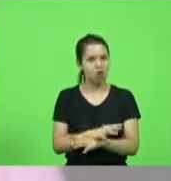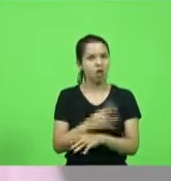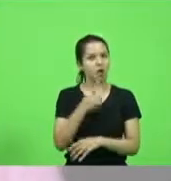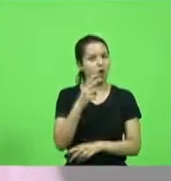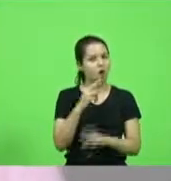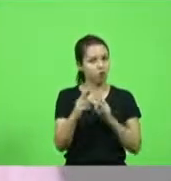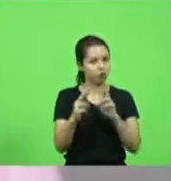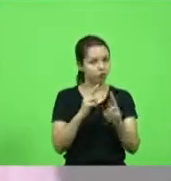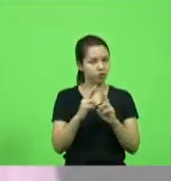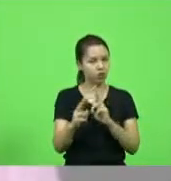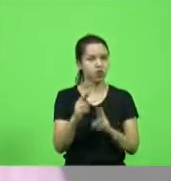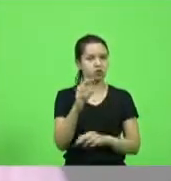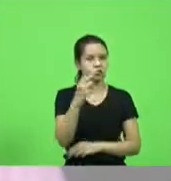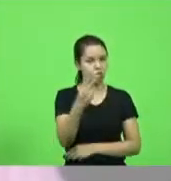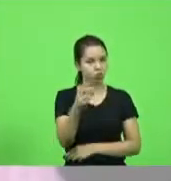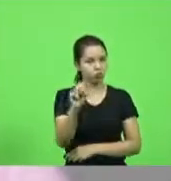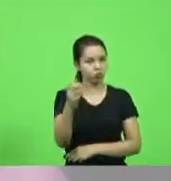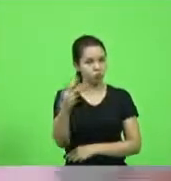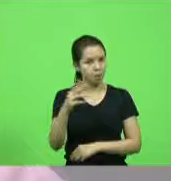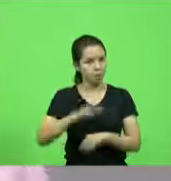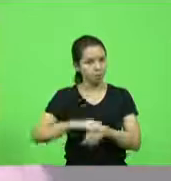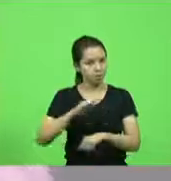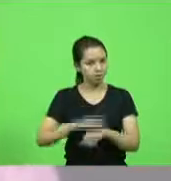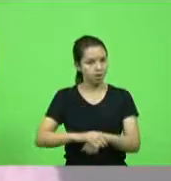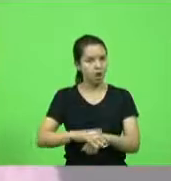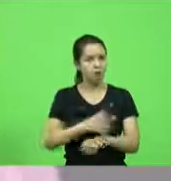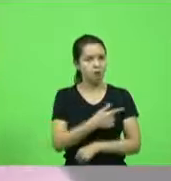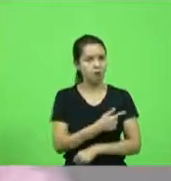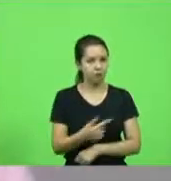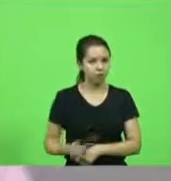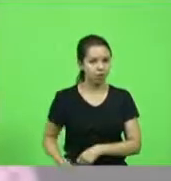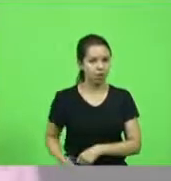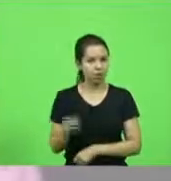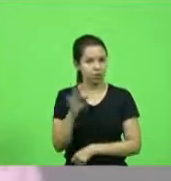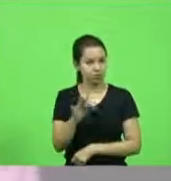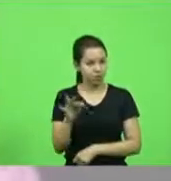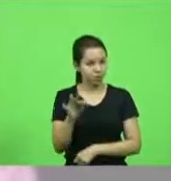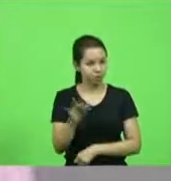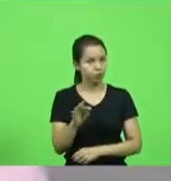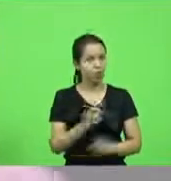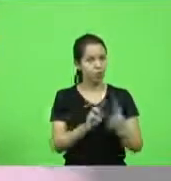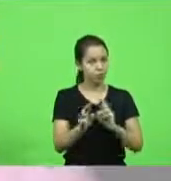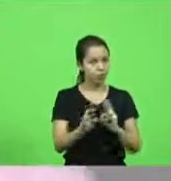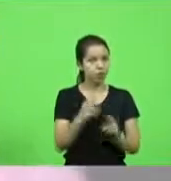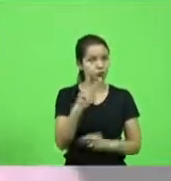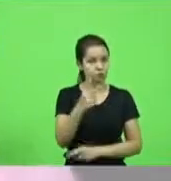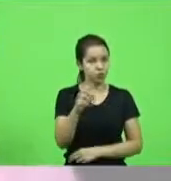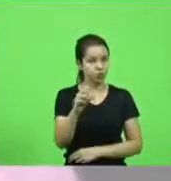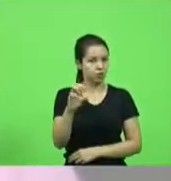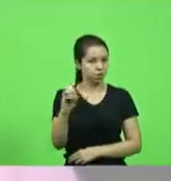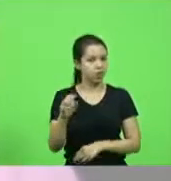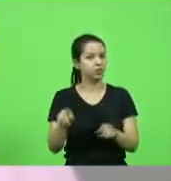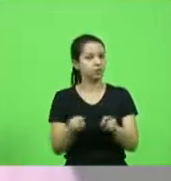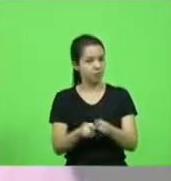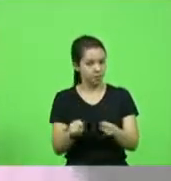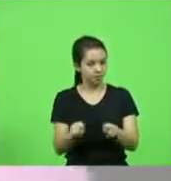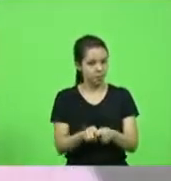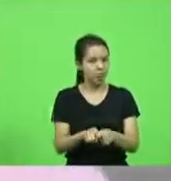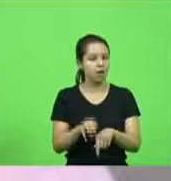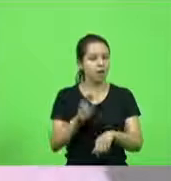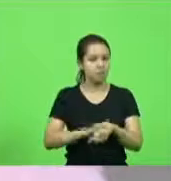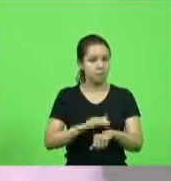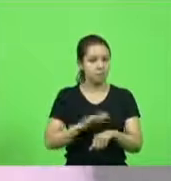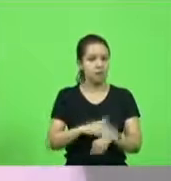governo federal que tem que concluir. A 280 é obra do governo federal que ele tem que concluir.